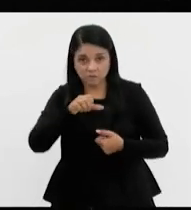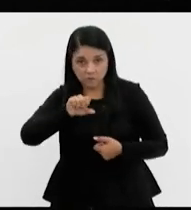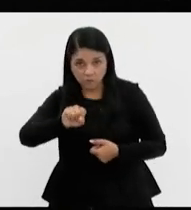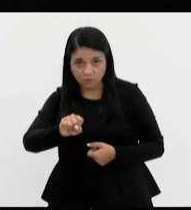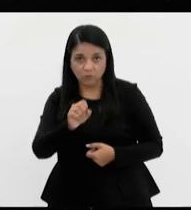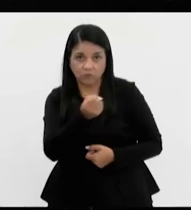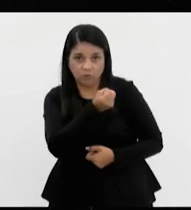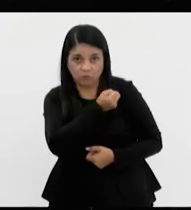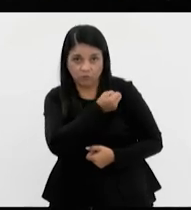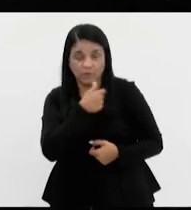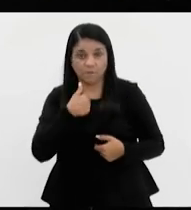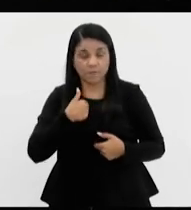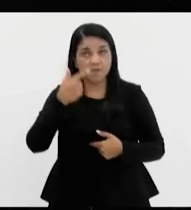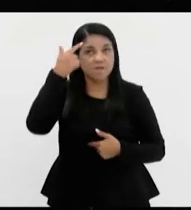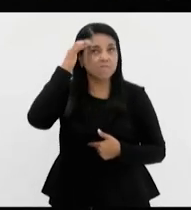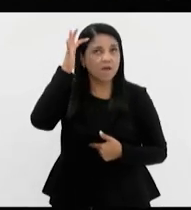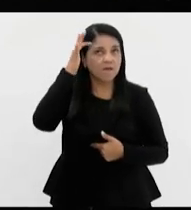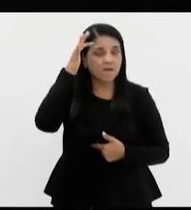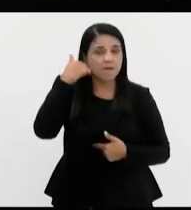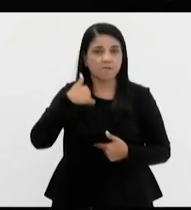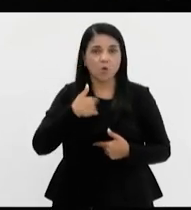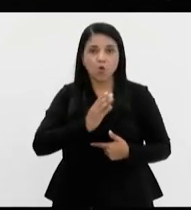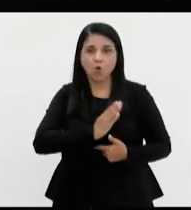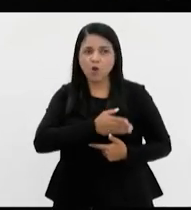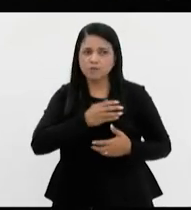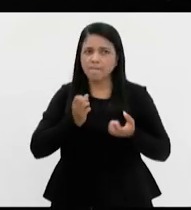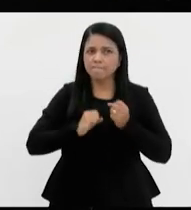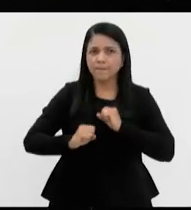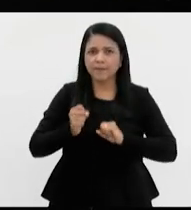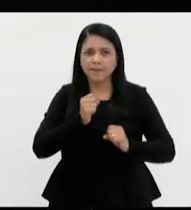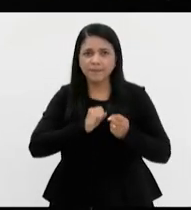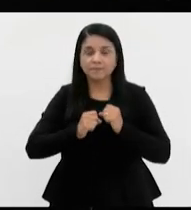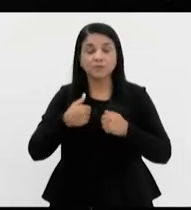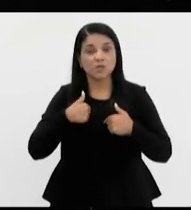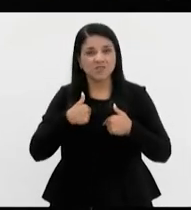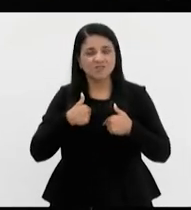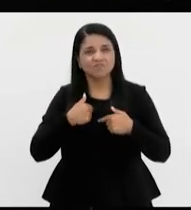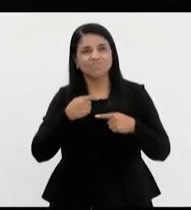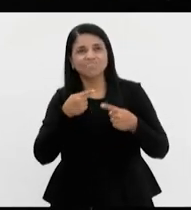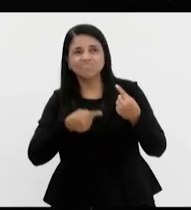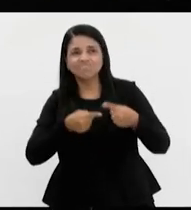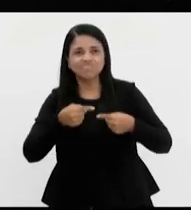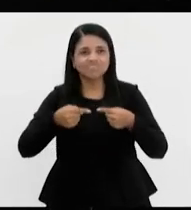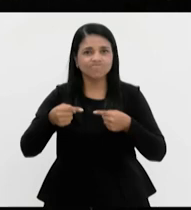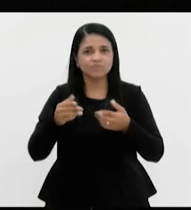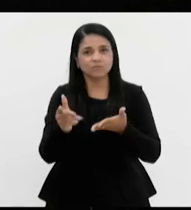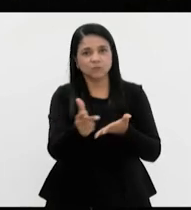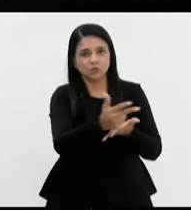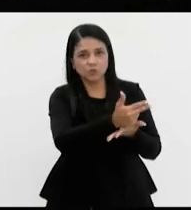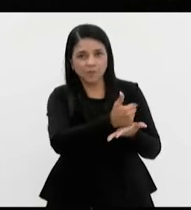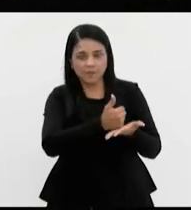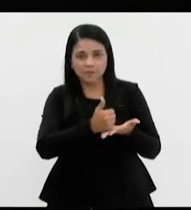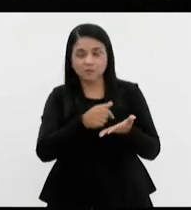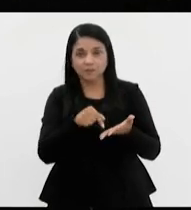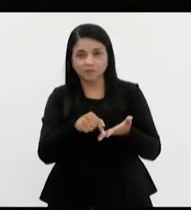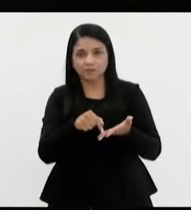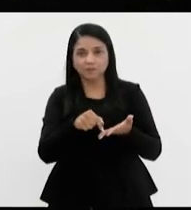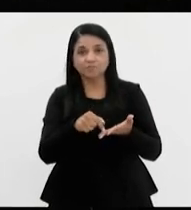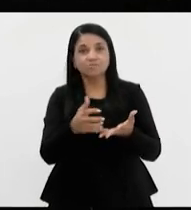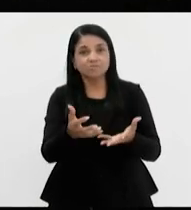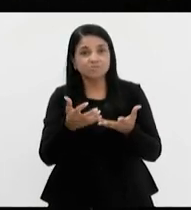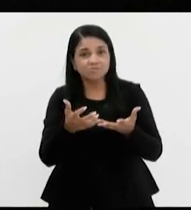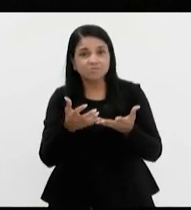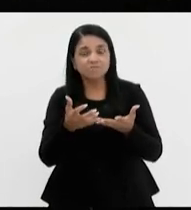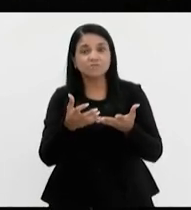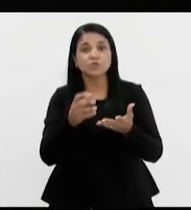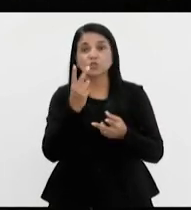e no meu coração angustiado, eu ainda trago comigo as discussões do orçamento aqui. E eu quero me valer